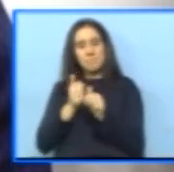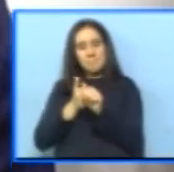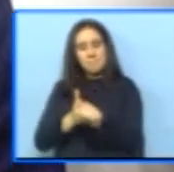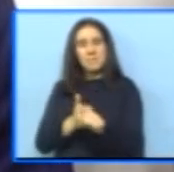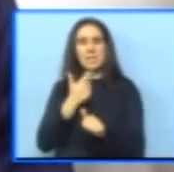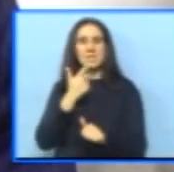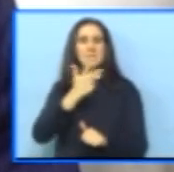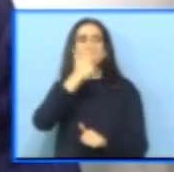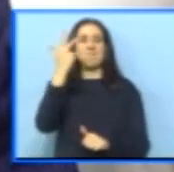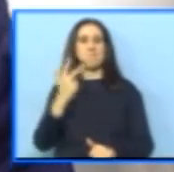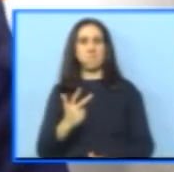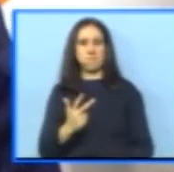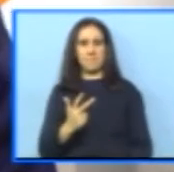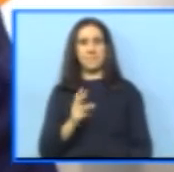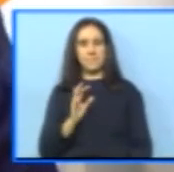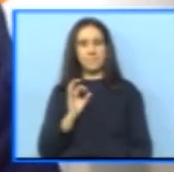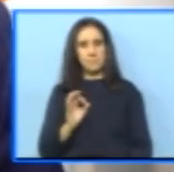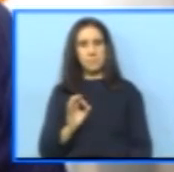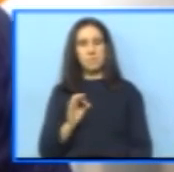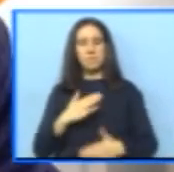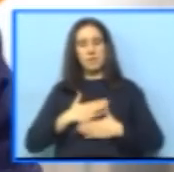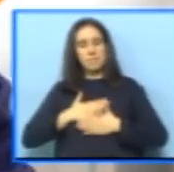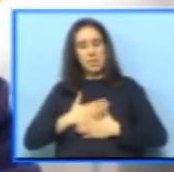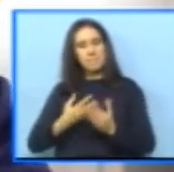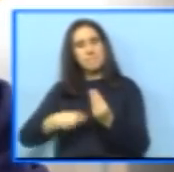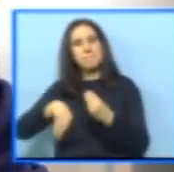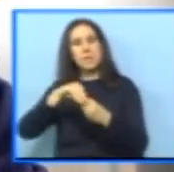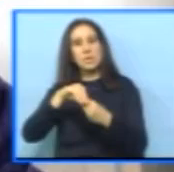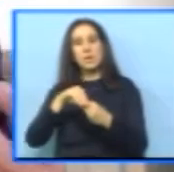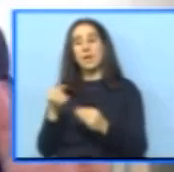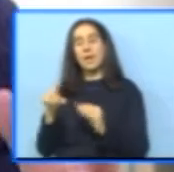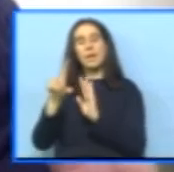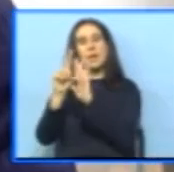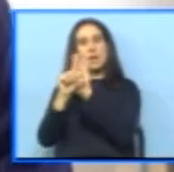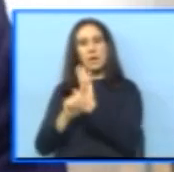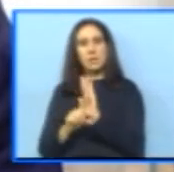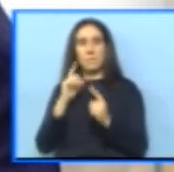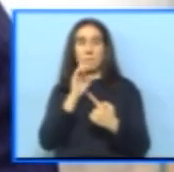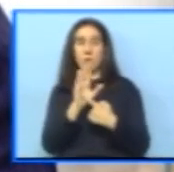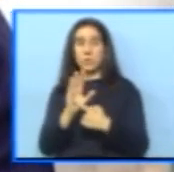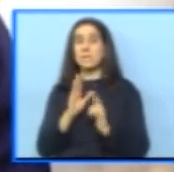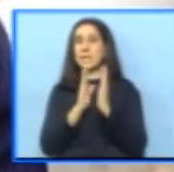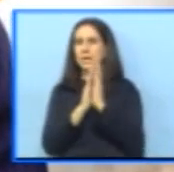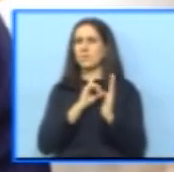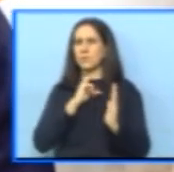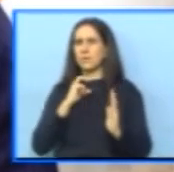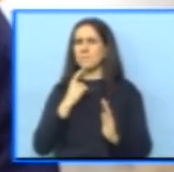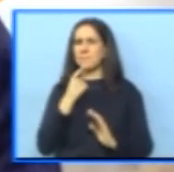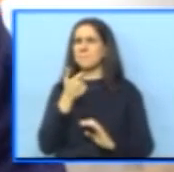Dar à lei, procurar mostrar que, de facto, essa lei era e os padres da Igreja entenderam isto muito